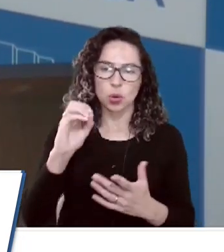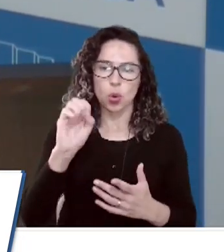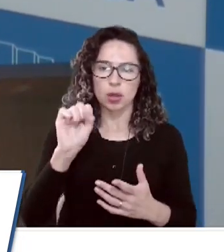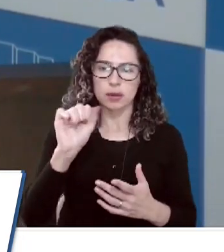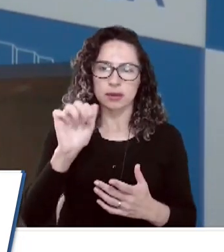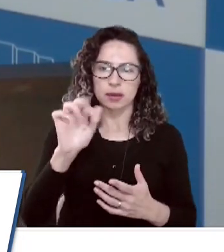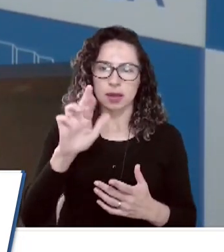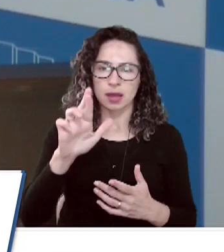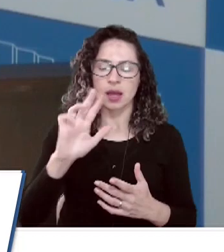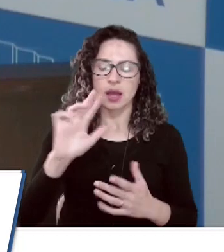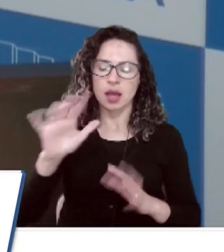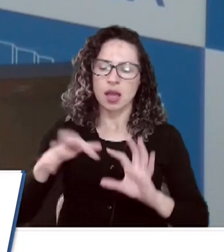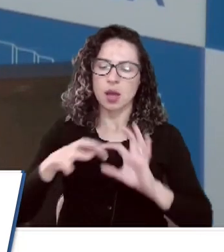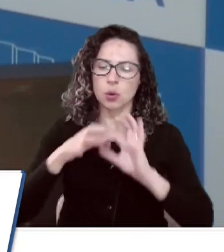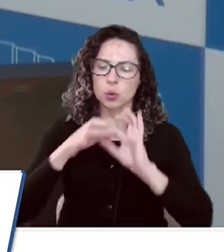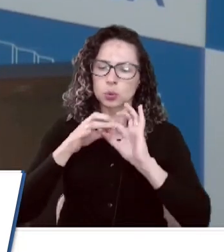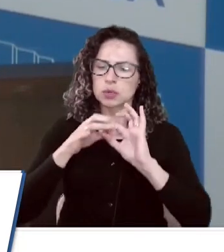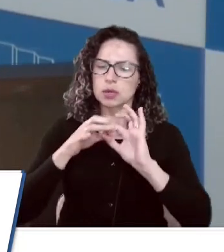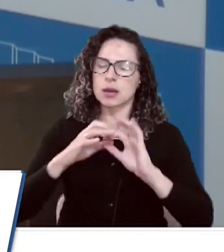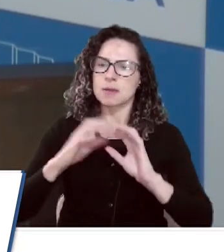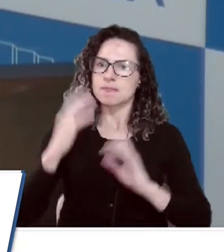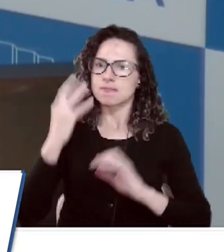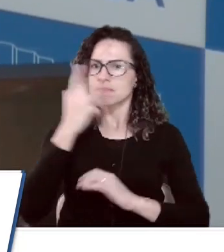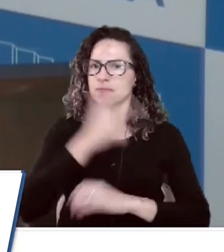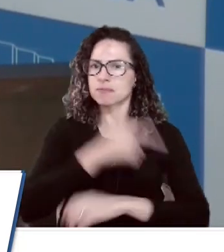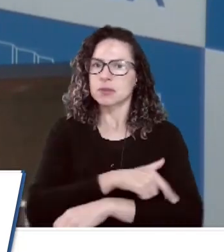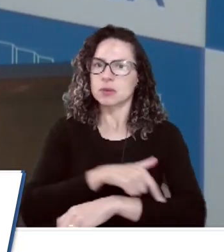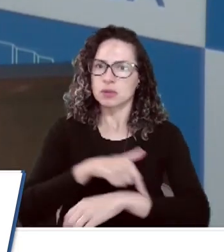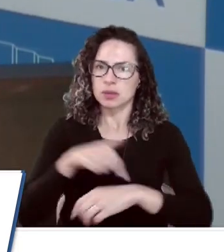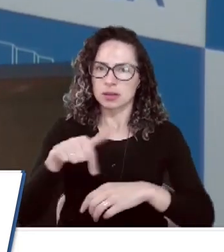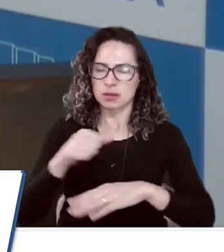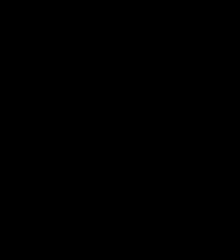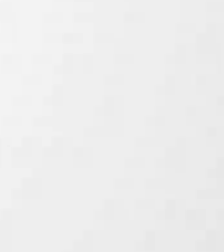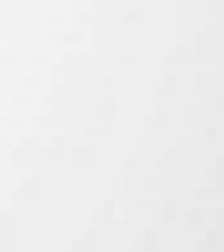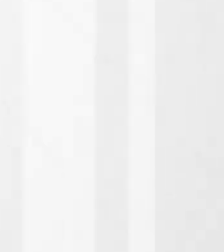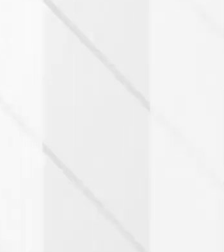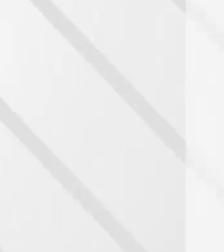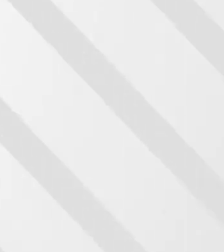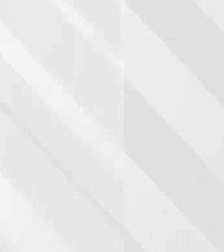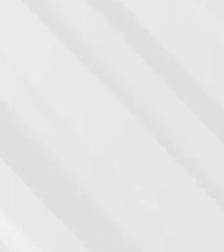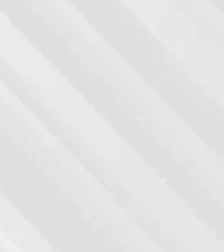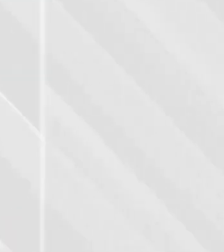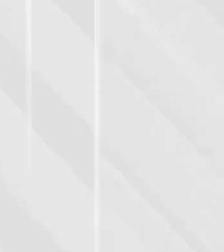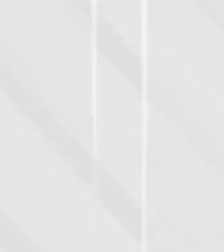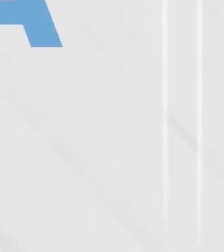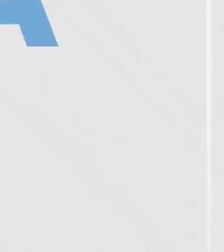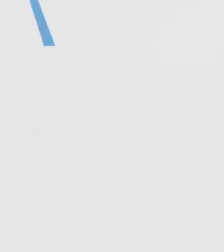união, a beleza e a elegância do nosso povo francano. Obrigado, presidente.